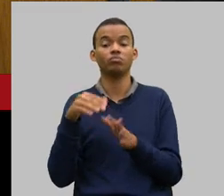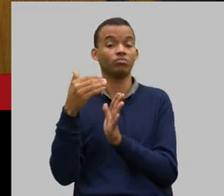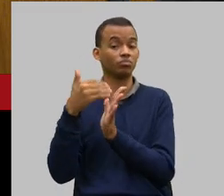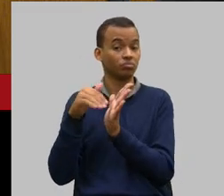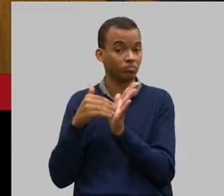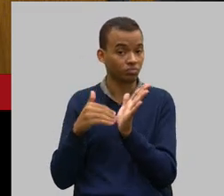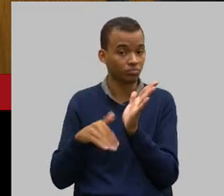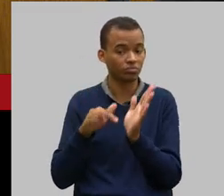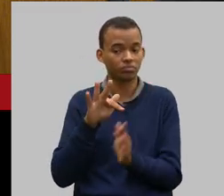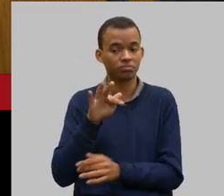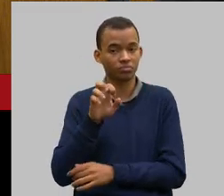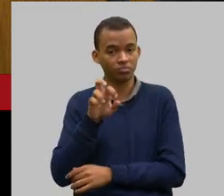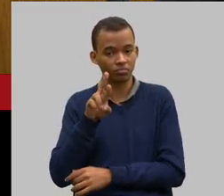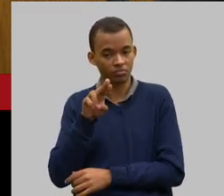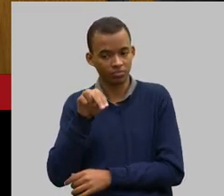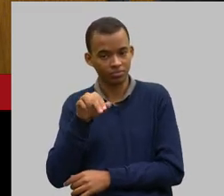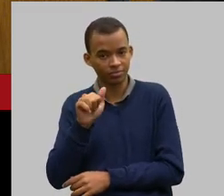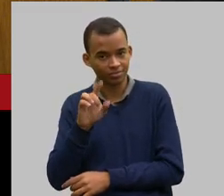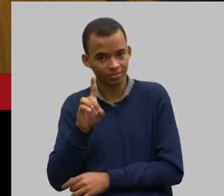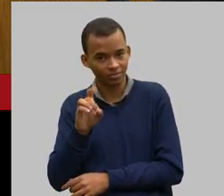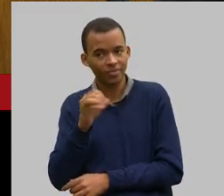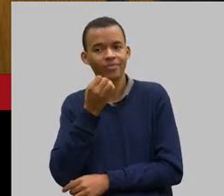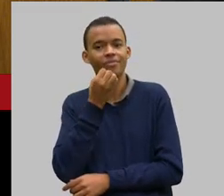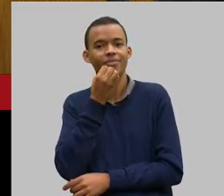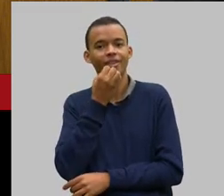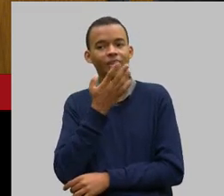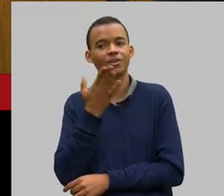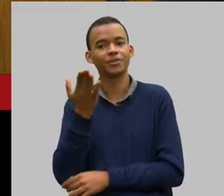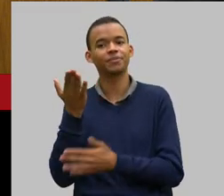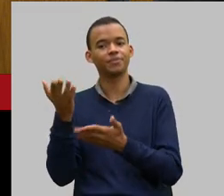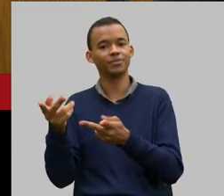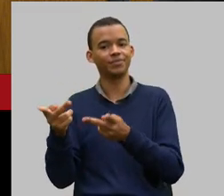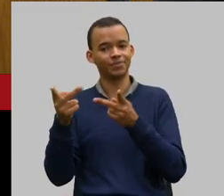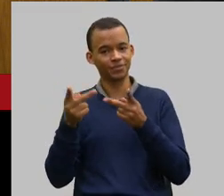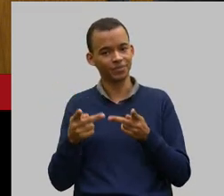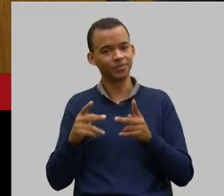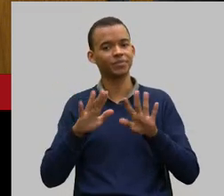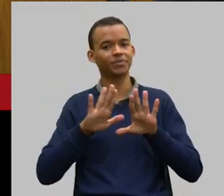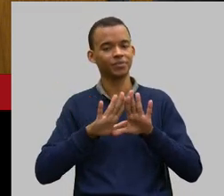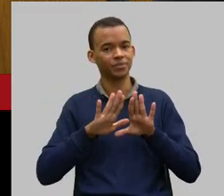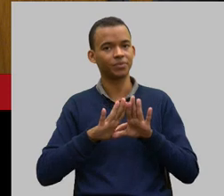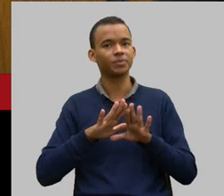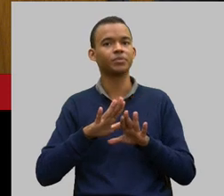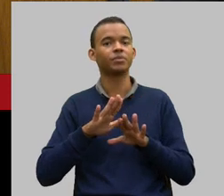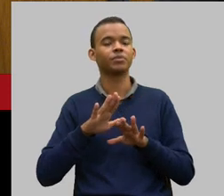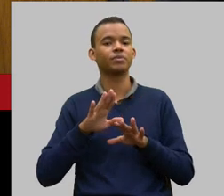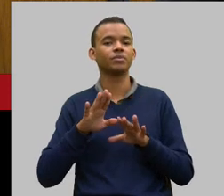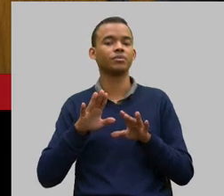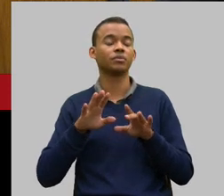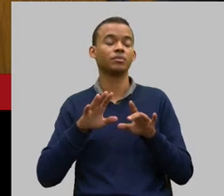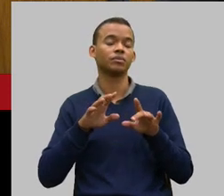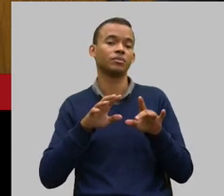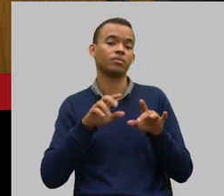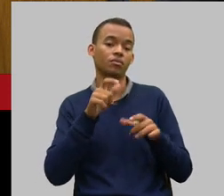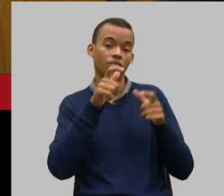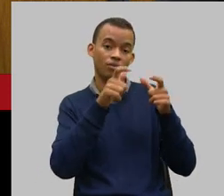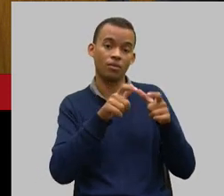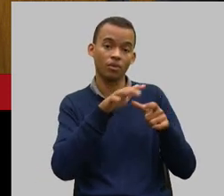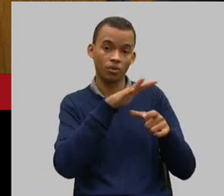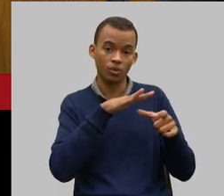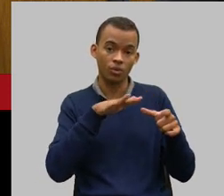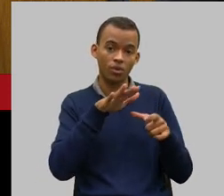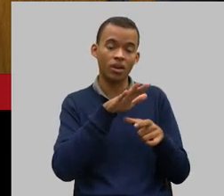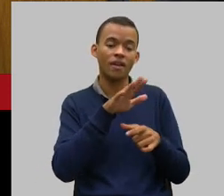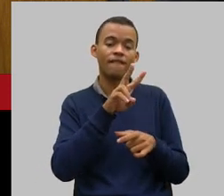passal é um prazer receber o senhor nesta casa né sou da região do Vado do Ipiranga que situada na Zona da